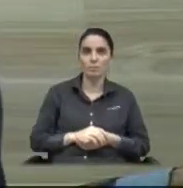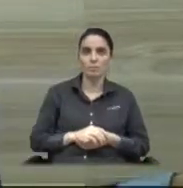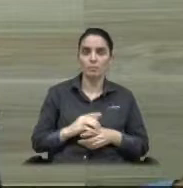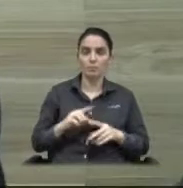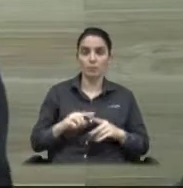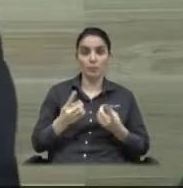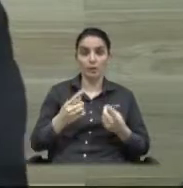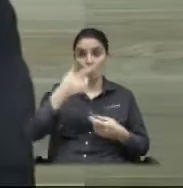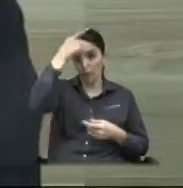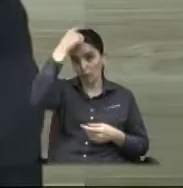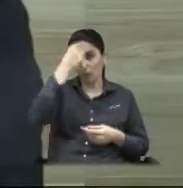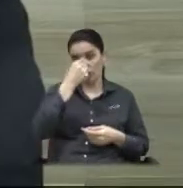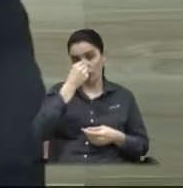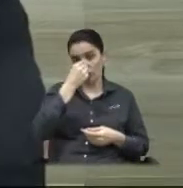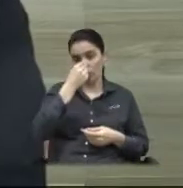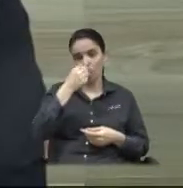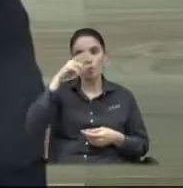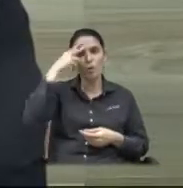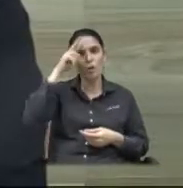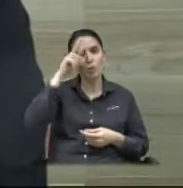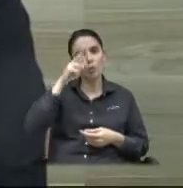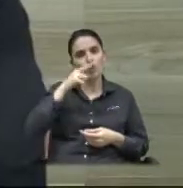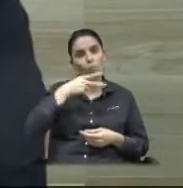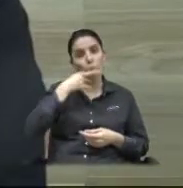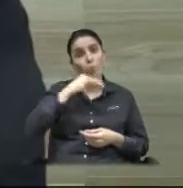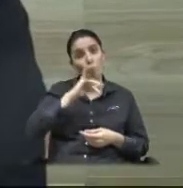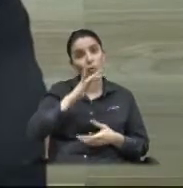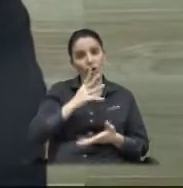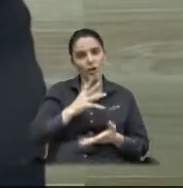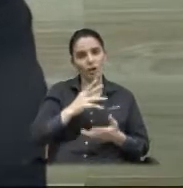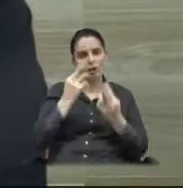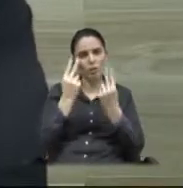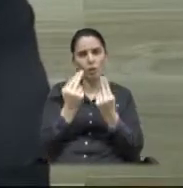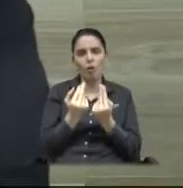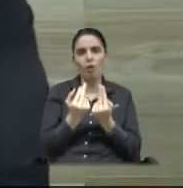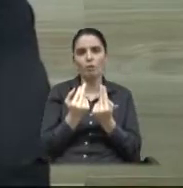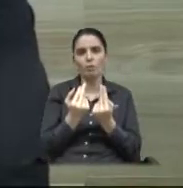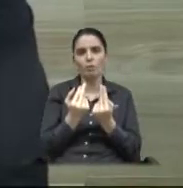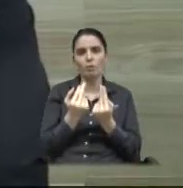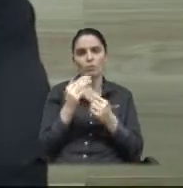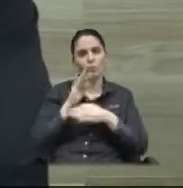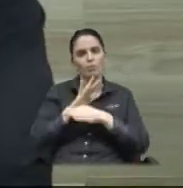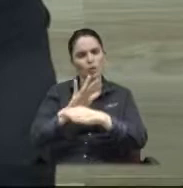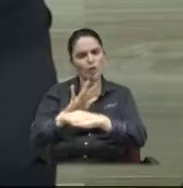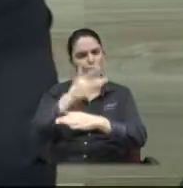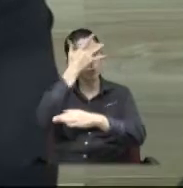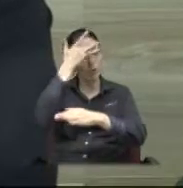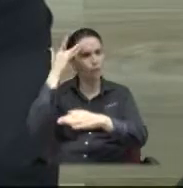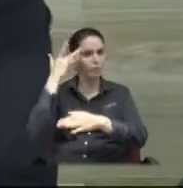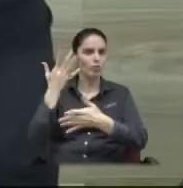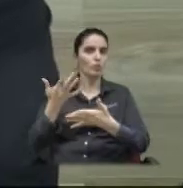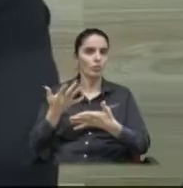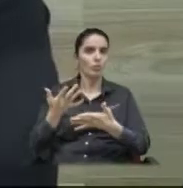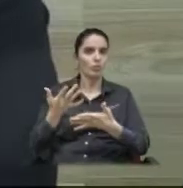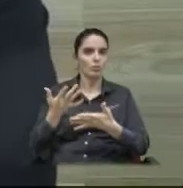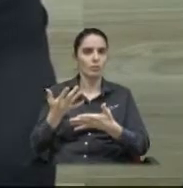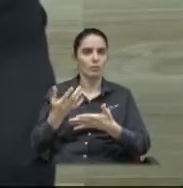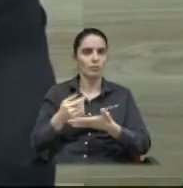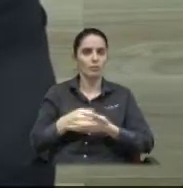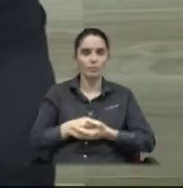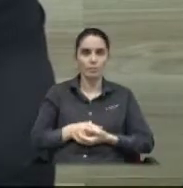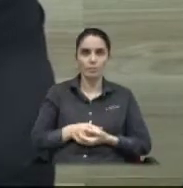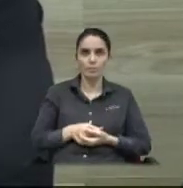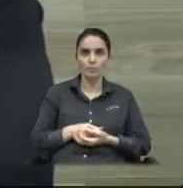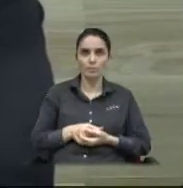pai, de que muitas vezes não custa nada ajudar uma pessoa. Ah, mas não custa nada. Não, custa.